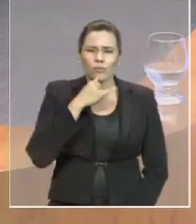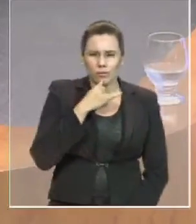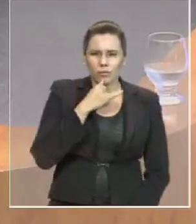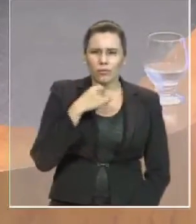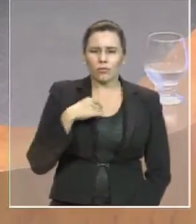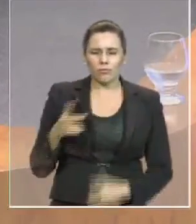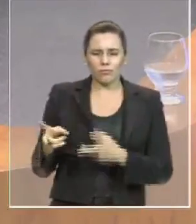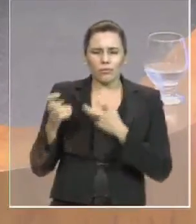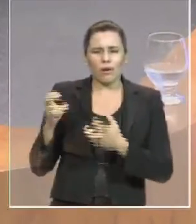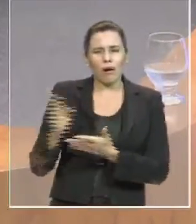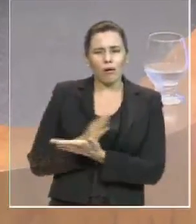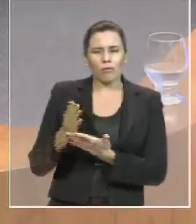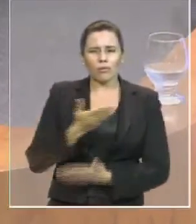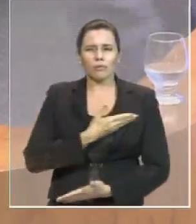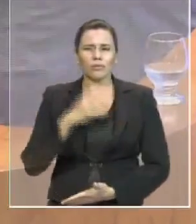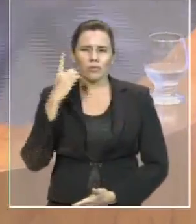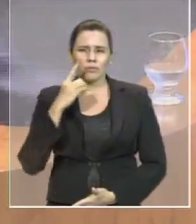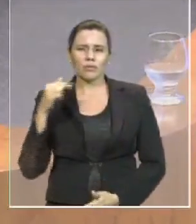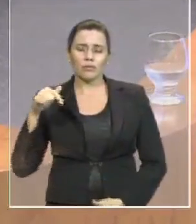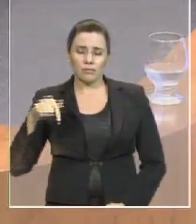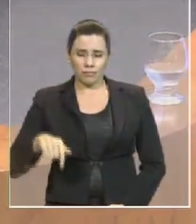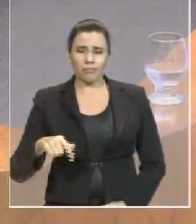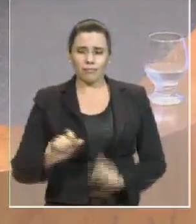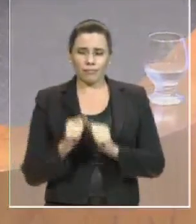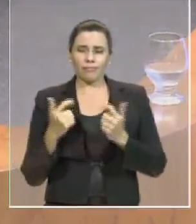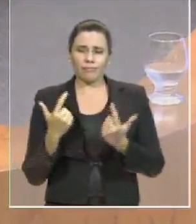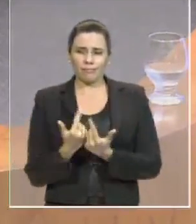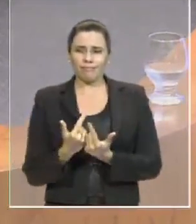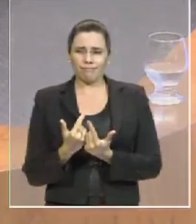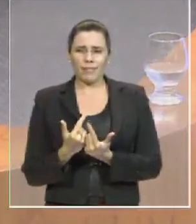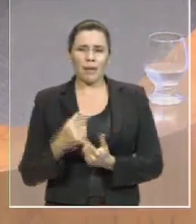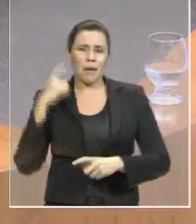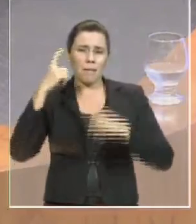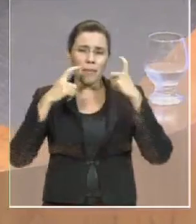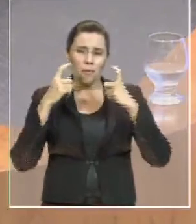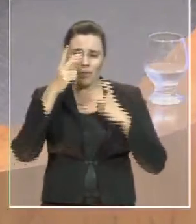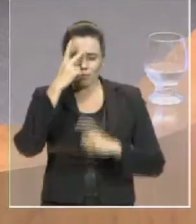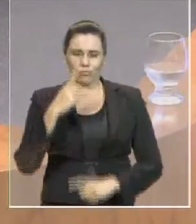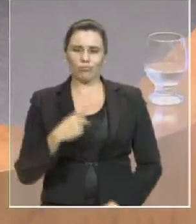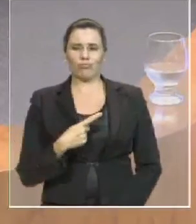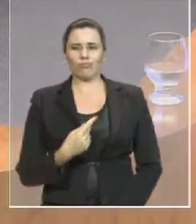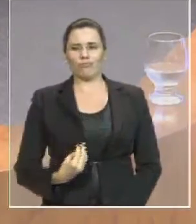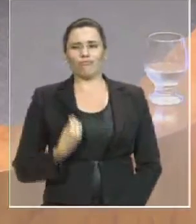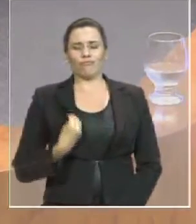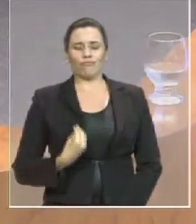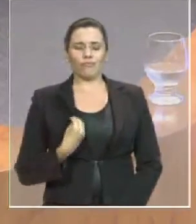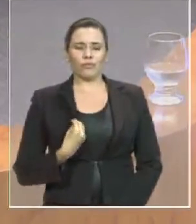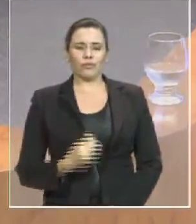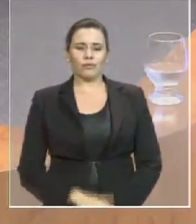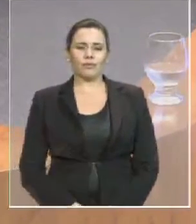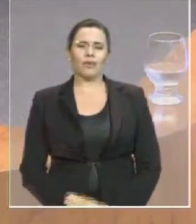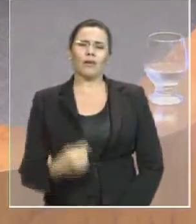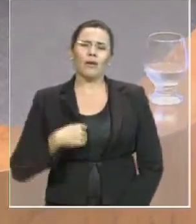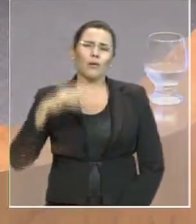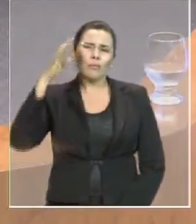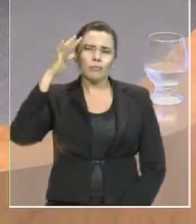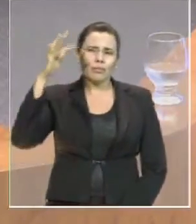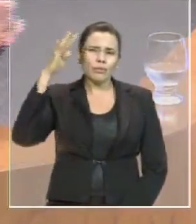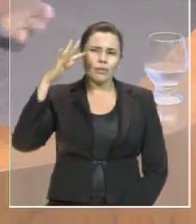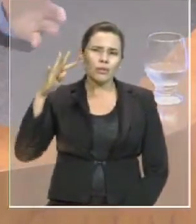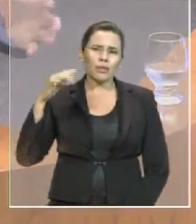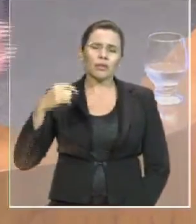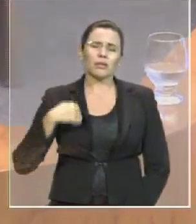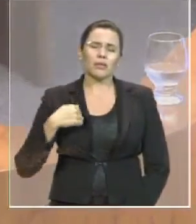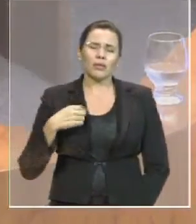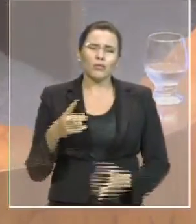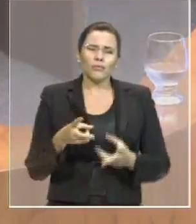casa. Imaginei que a política tivesse avançado. Imaginei que poderíamos ver aqui jovens